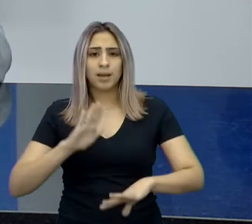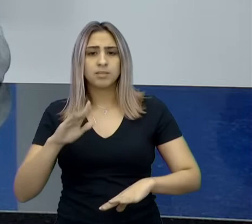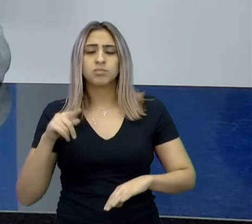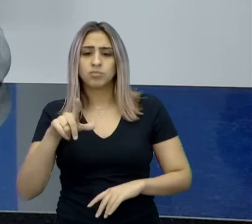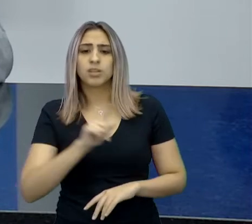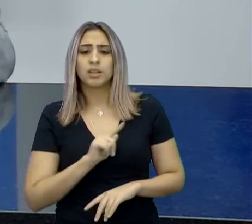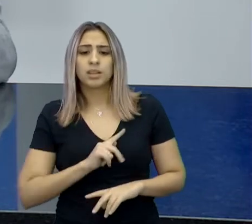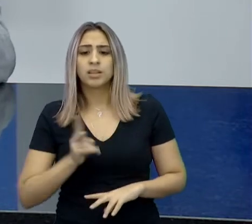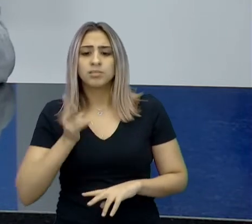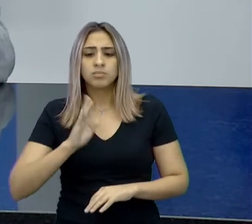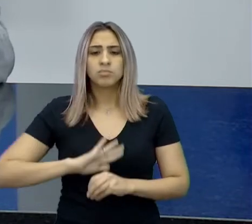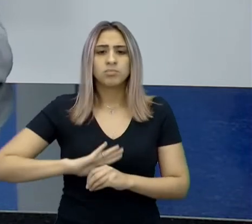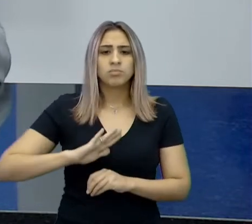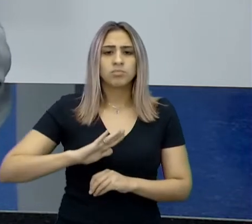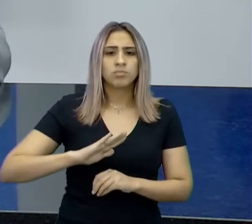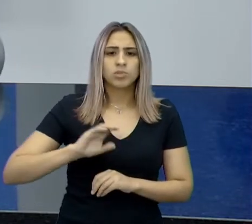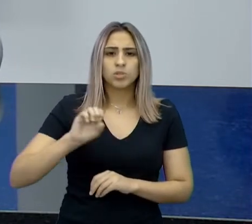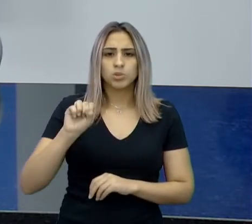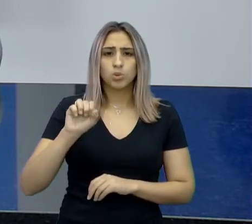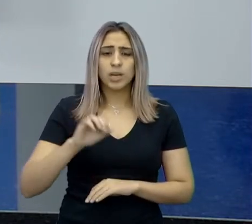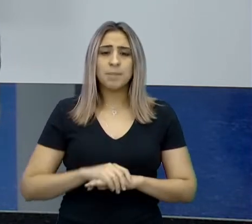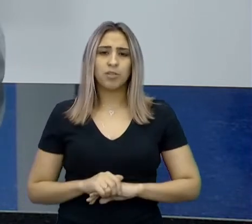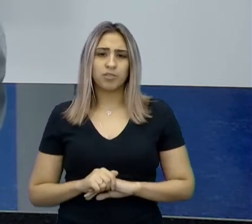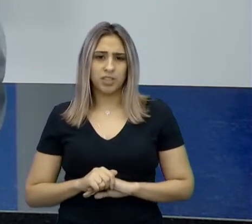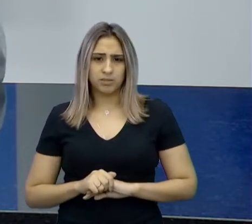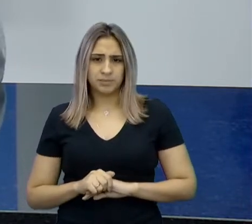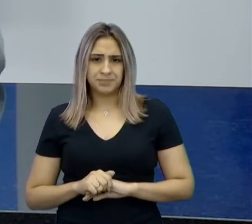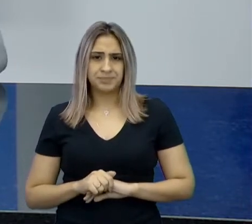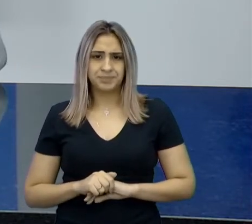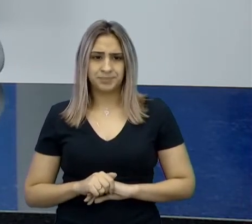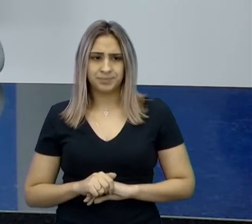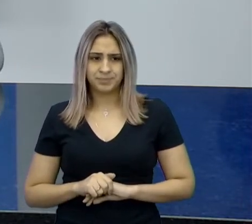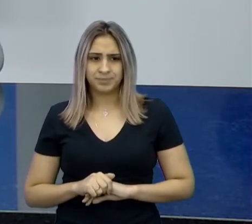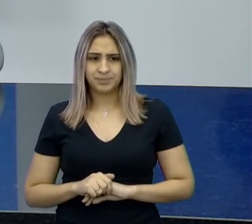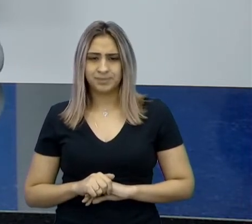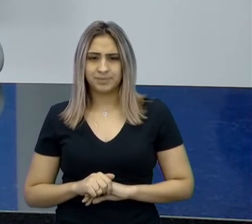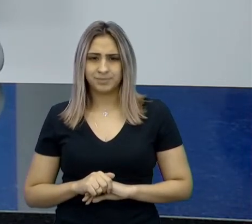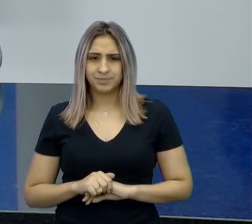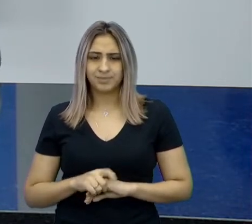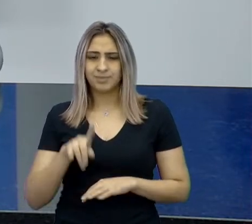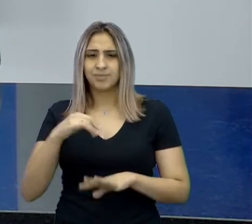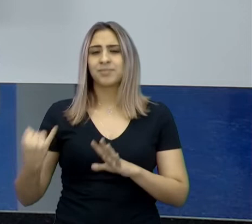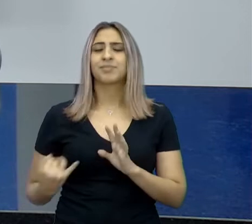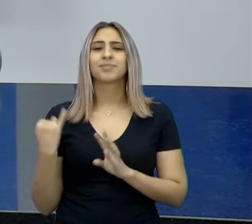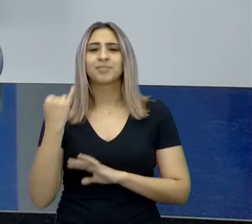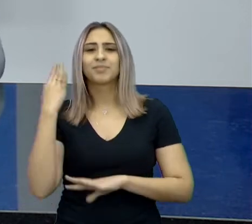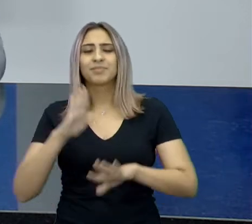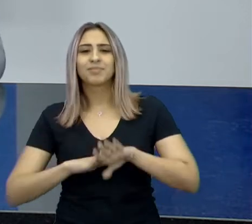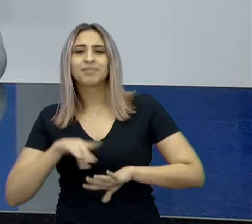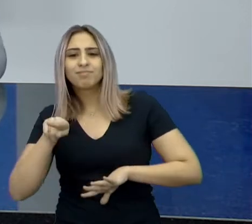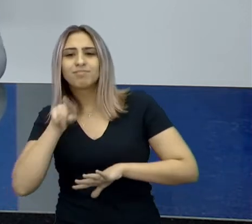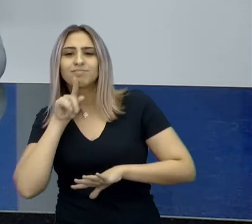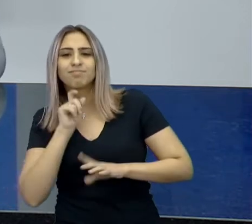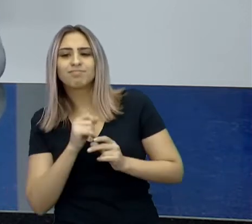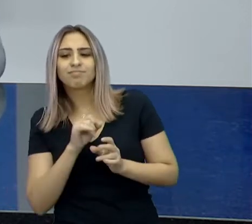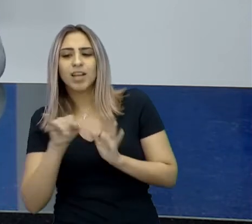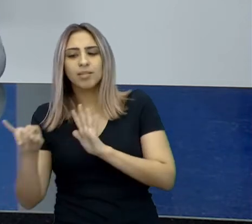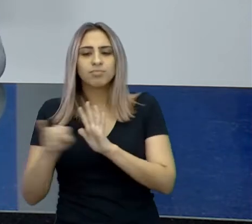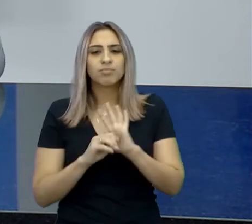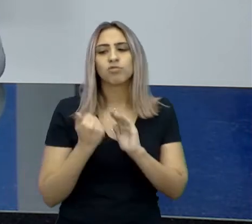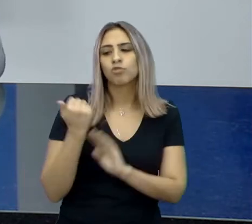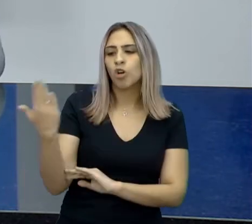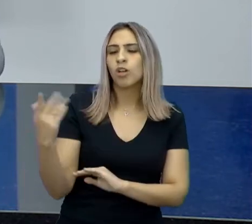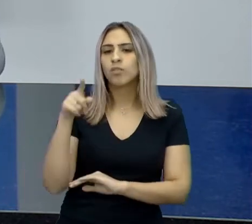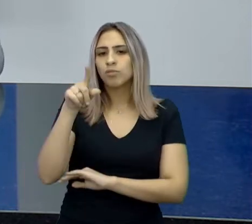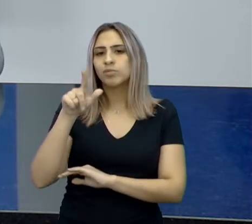você tem um superávit, né? Você tem bastante lucro. E se você está importando mais do que você está exportando,